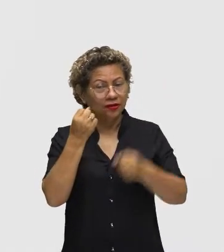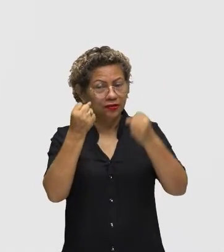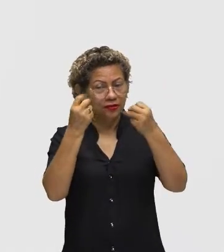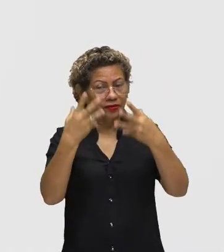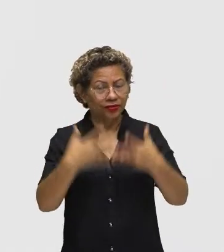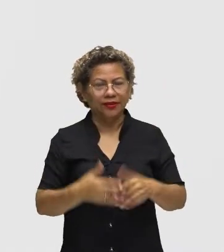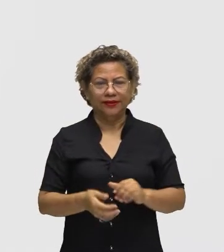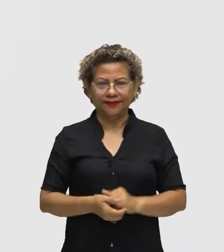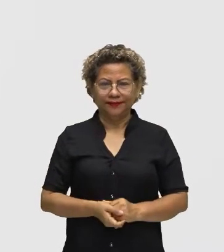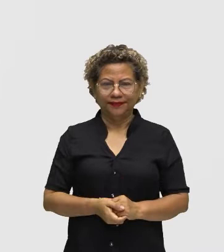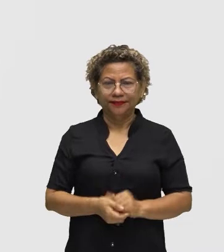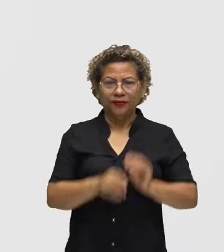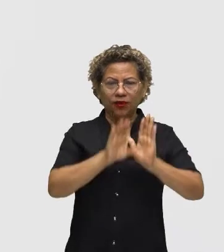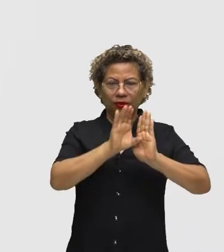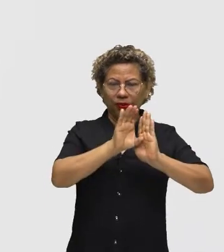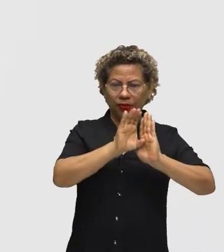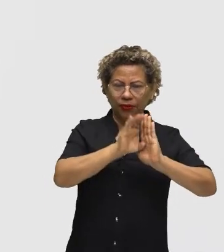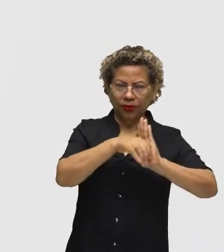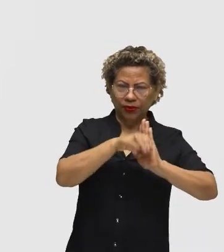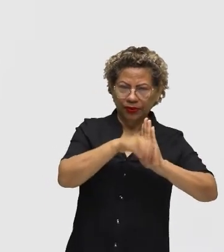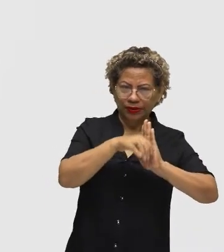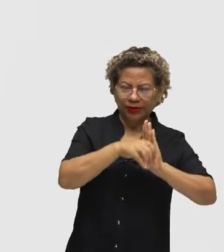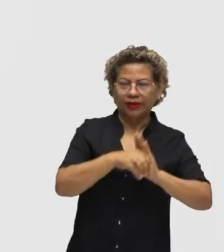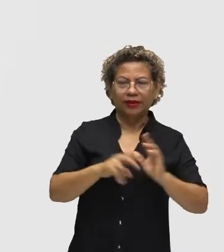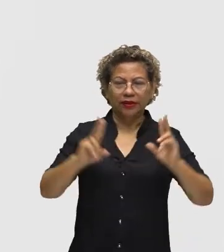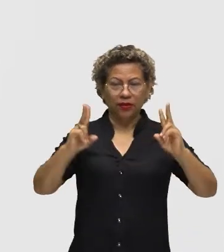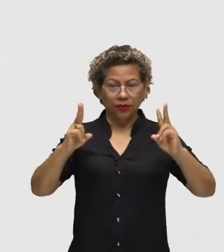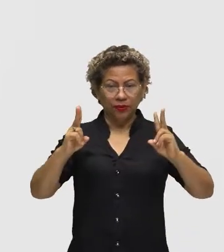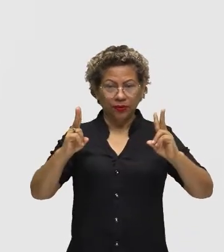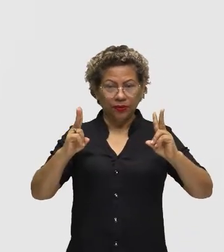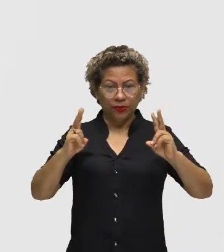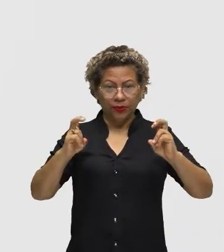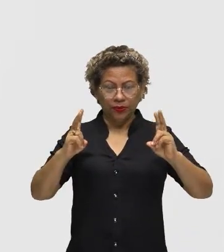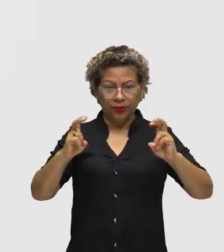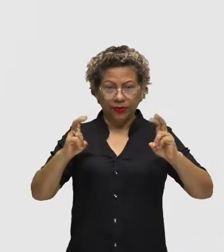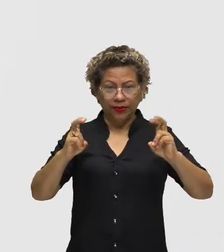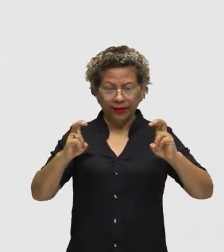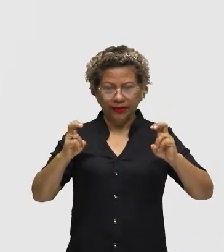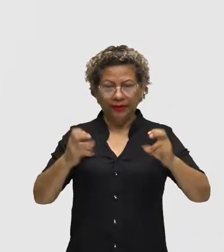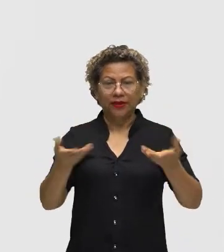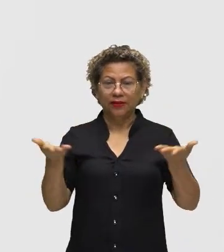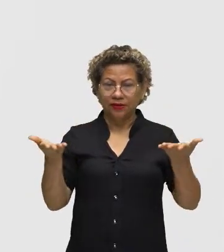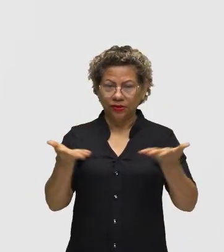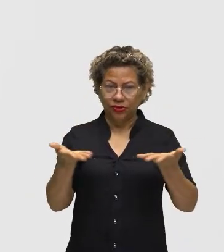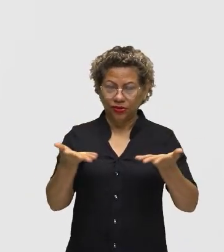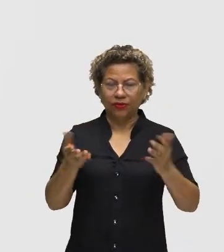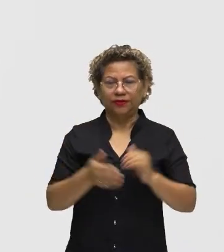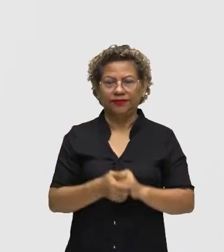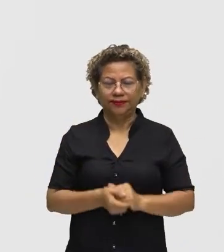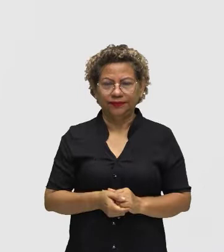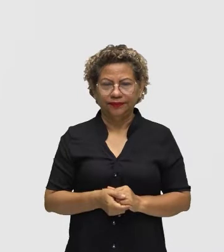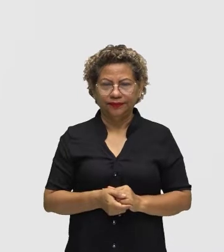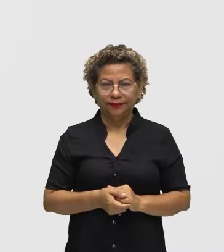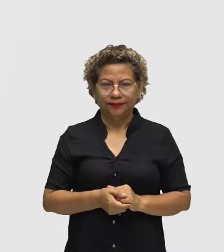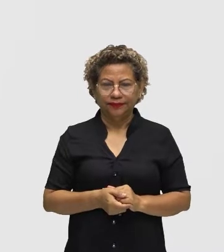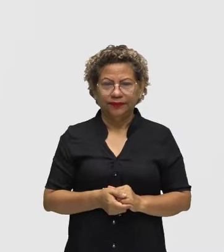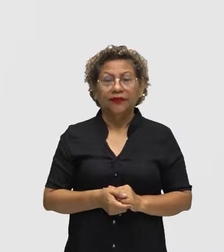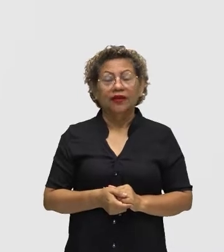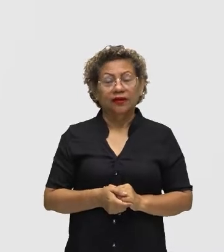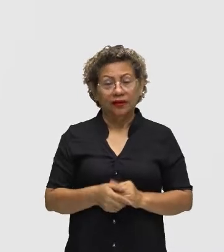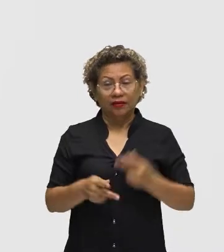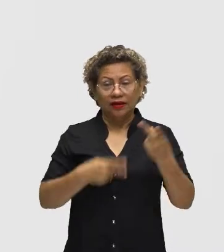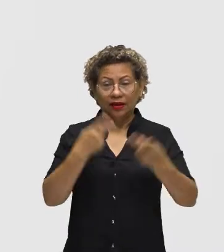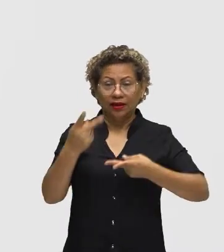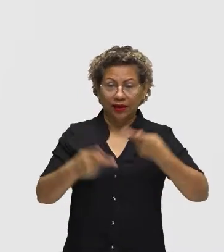vocês. Conceituando o tema do nosso Espia Essa Conversa de hoje, olha só. Os ditados